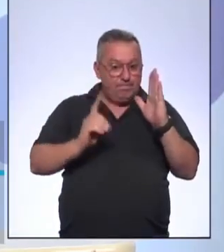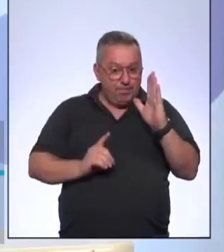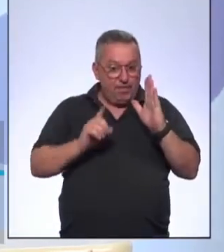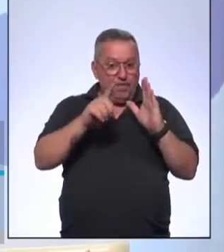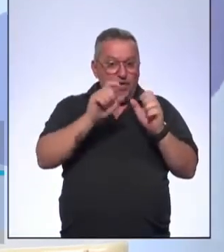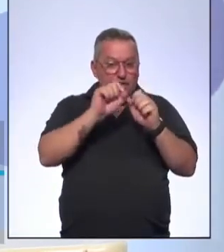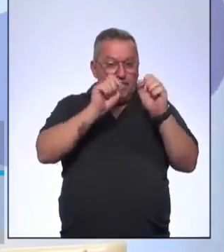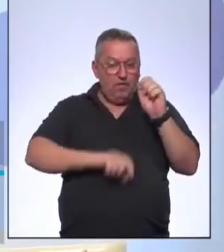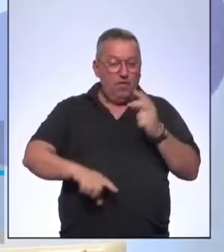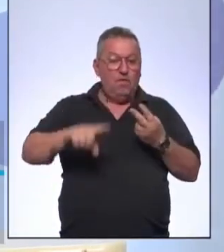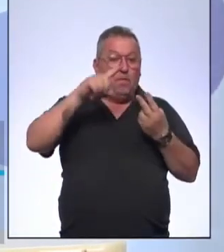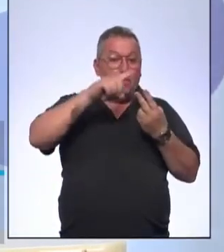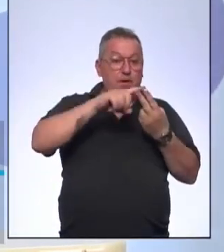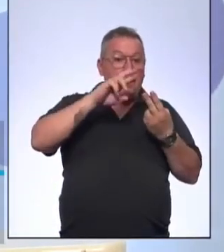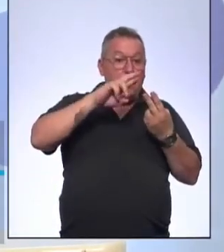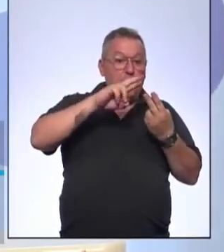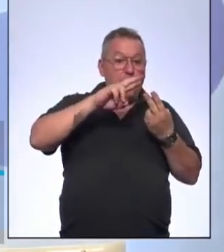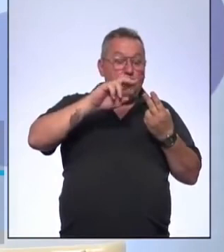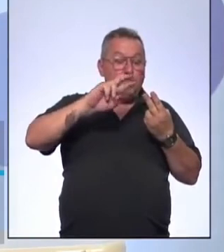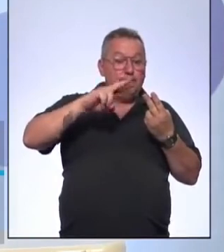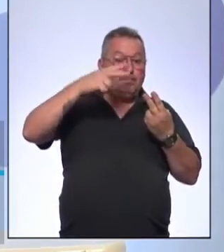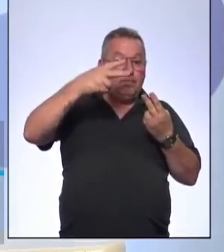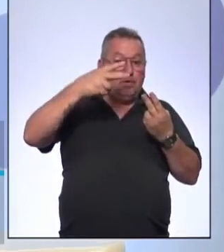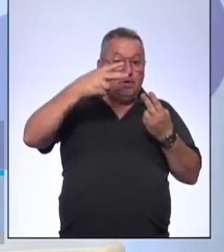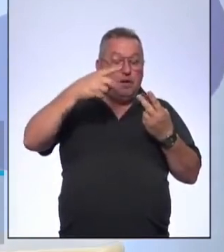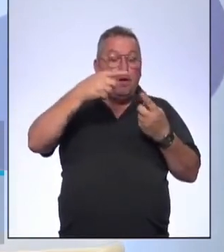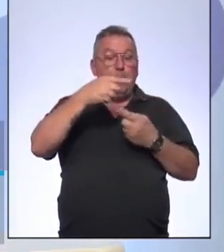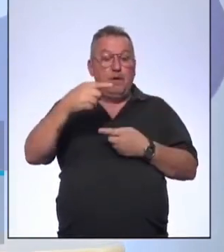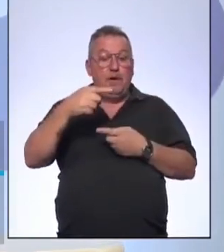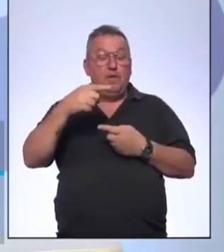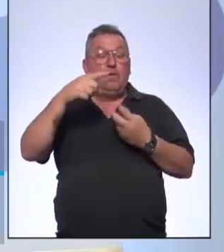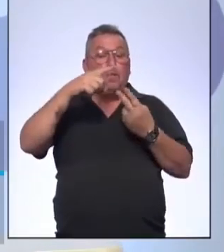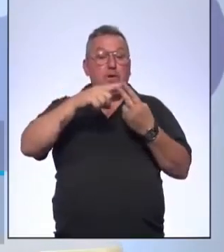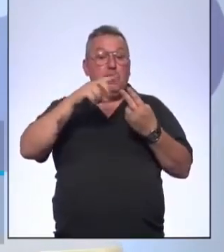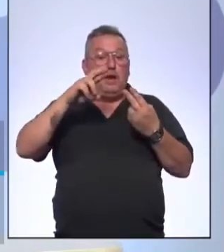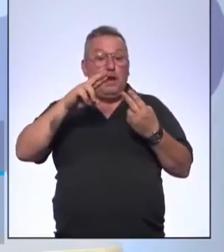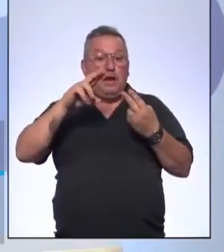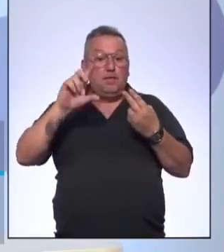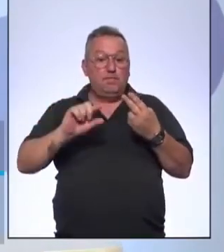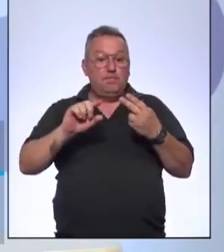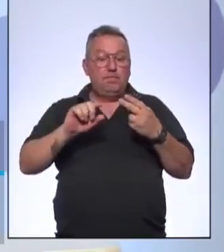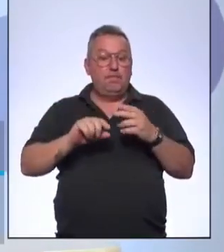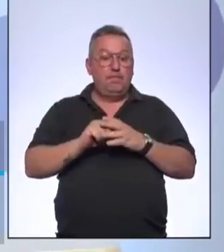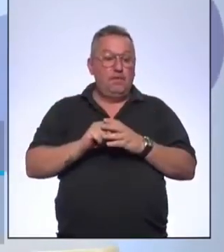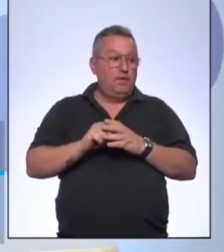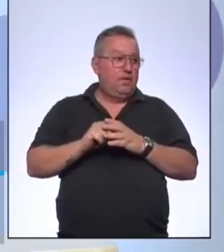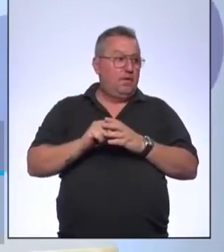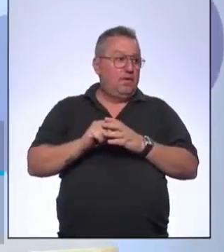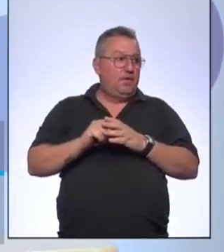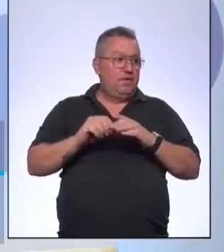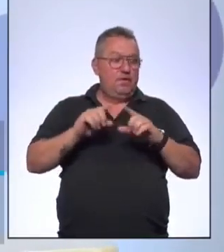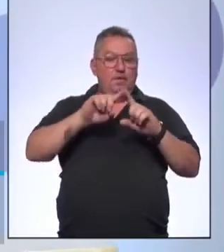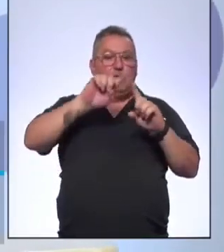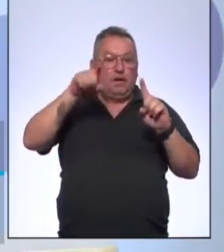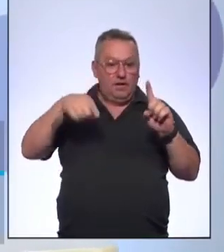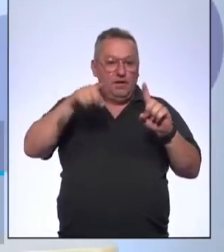πr maiúsculo ao quadrado menos πr minúsculo ao quadrado, não é verdade? Isso então é mesmo, só uma né?